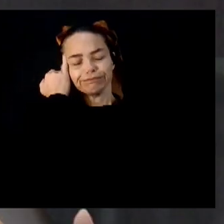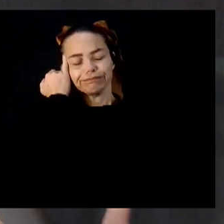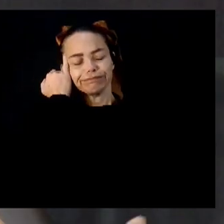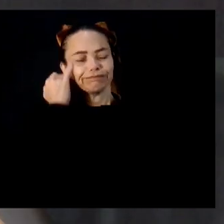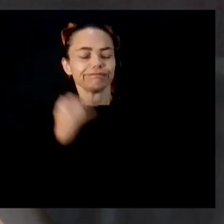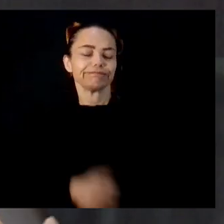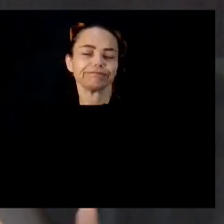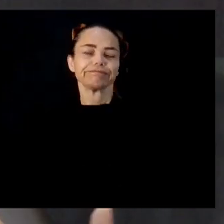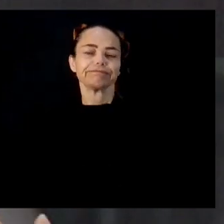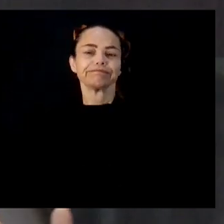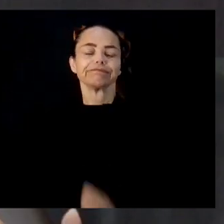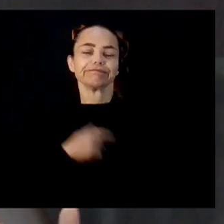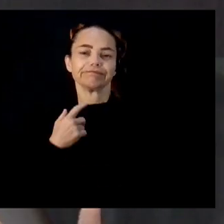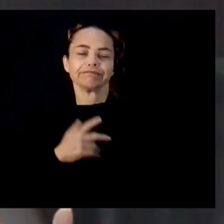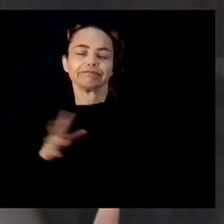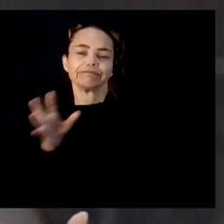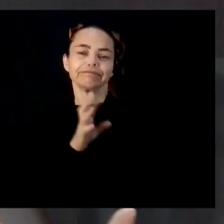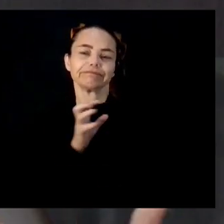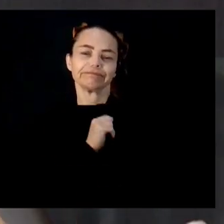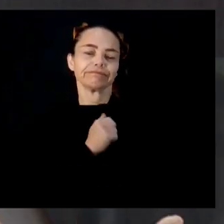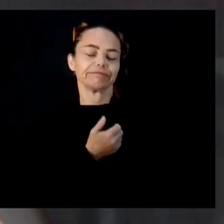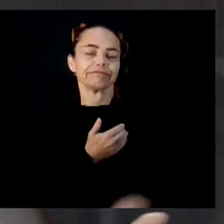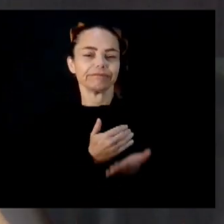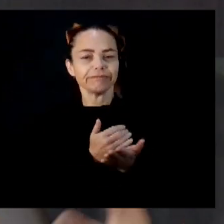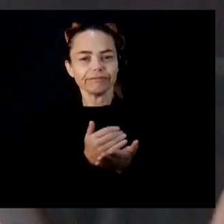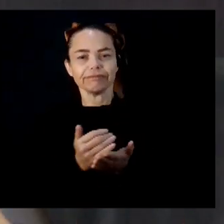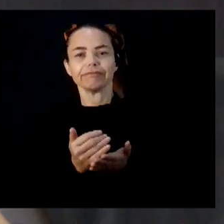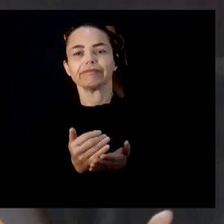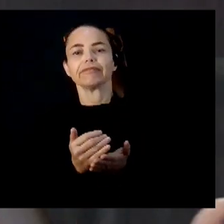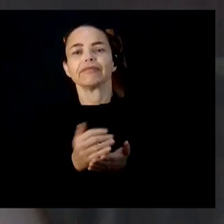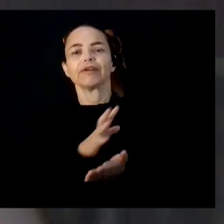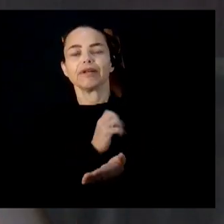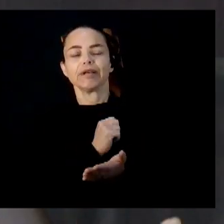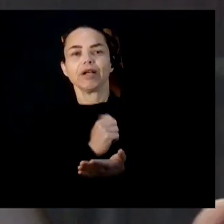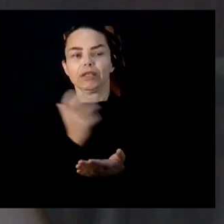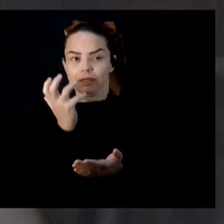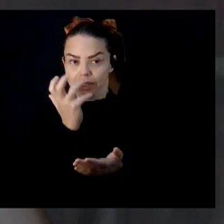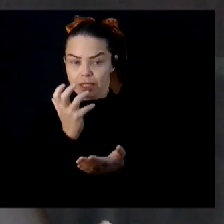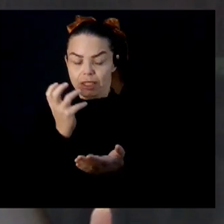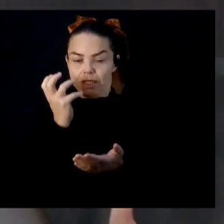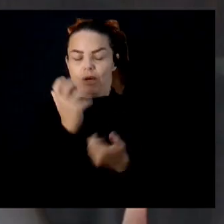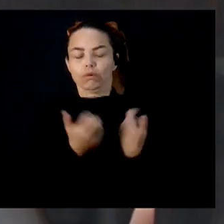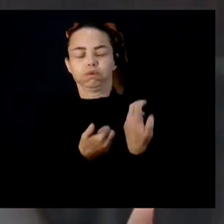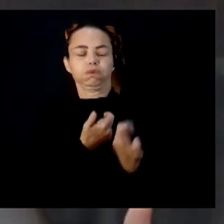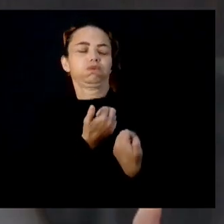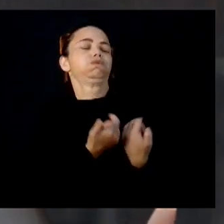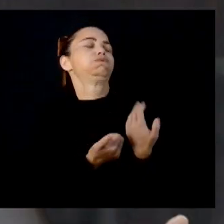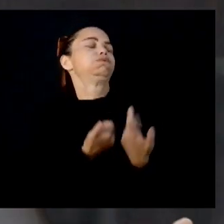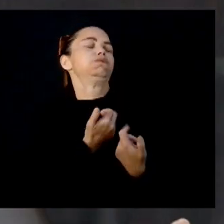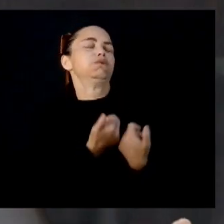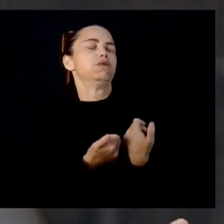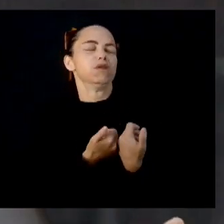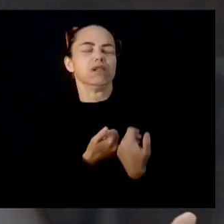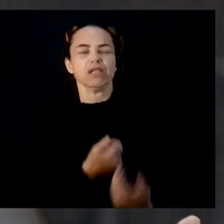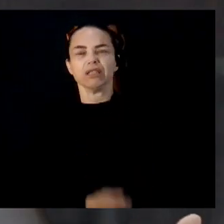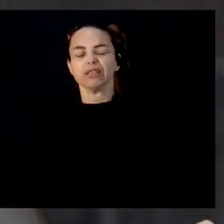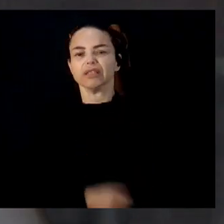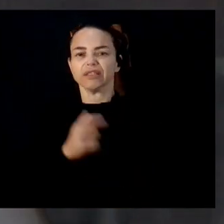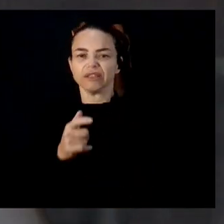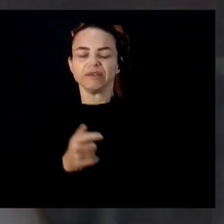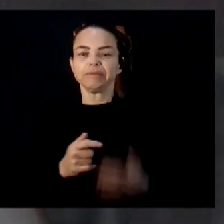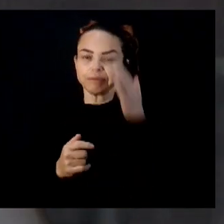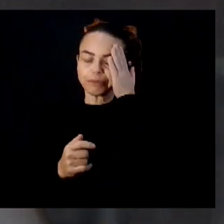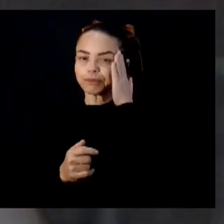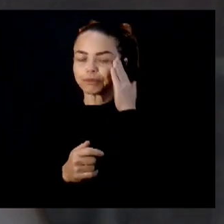durante o amor, aquele começo, não é um amor, né? A paixão, aquele fogo, aquele conhecimento. A partir do momento que a gente escolhe amar